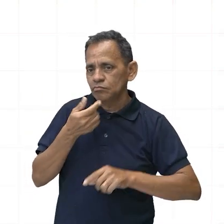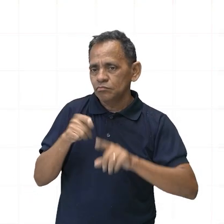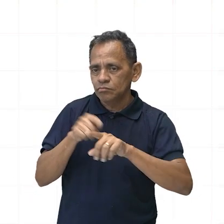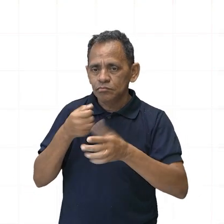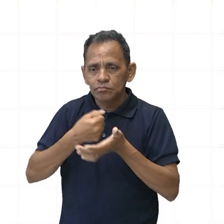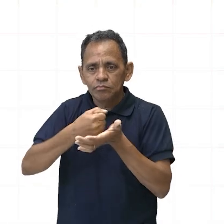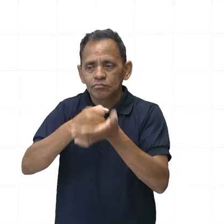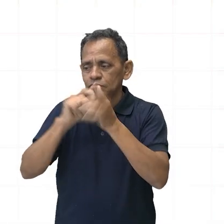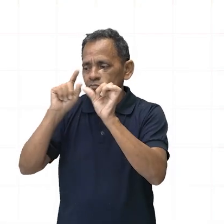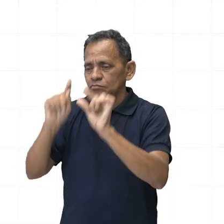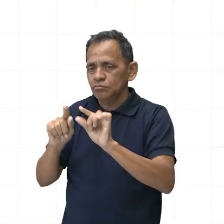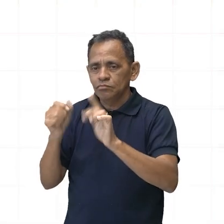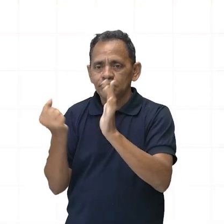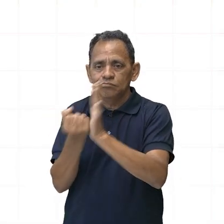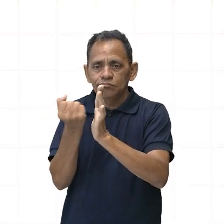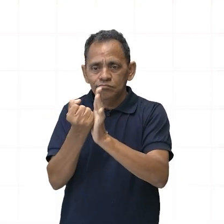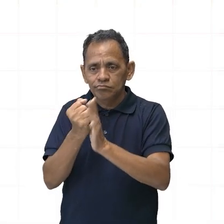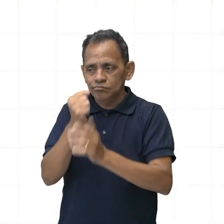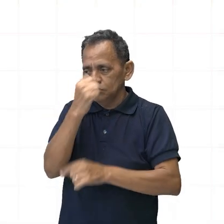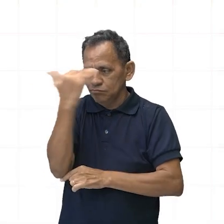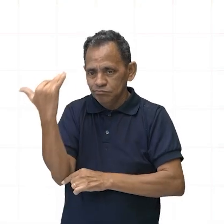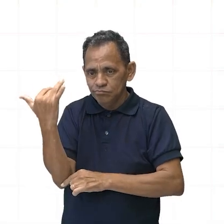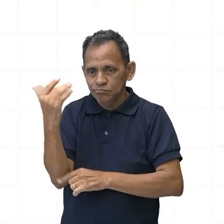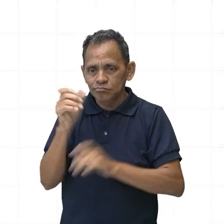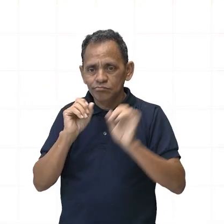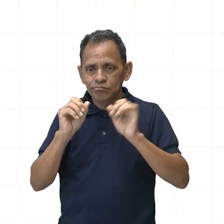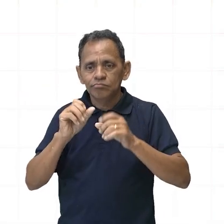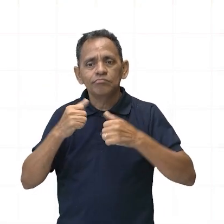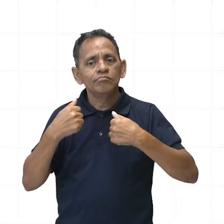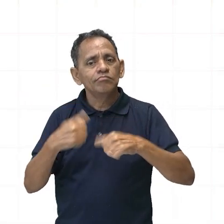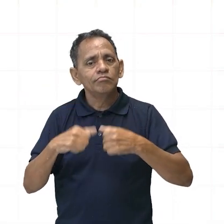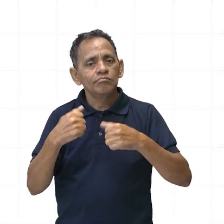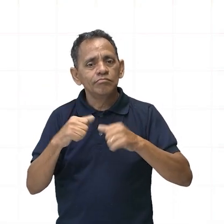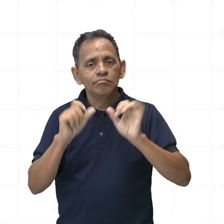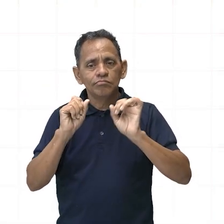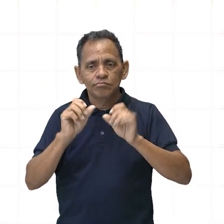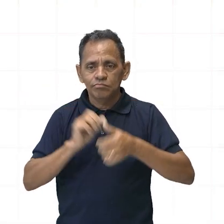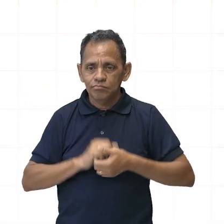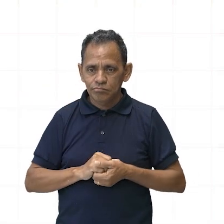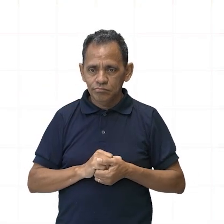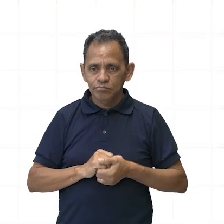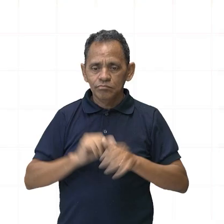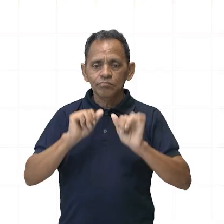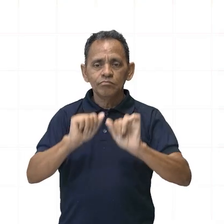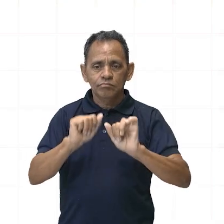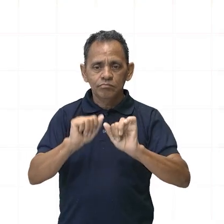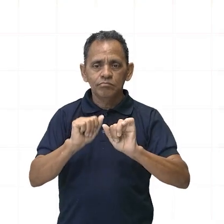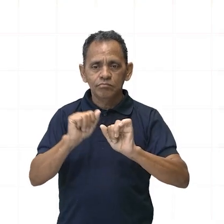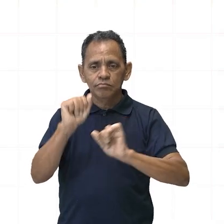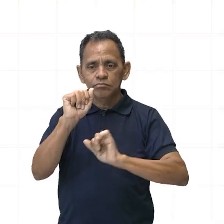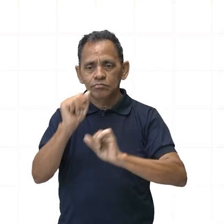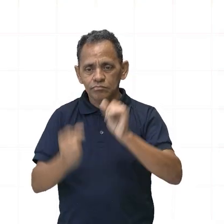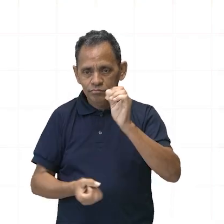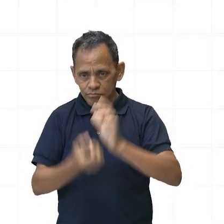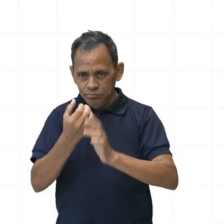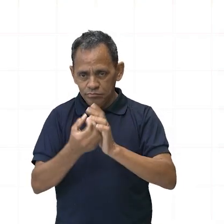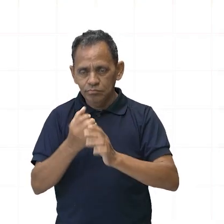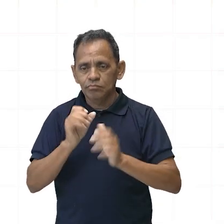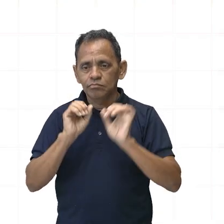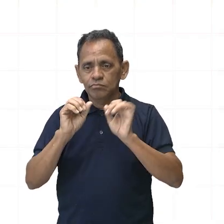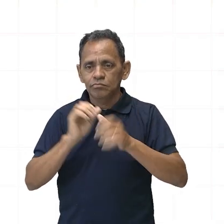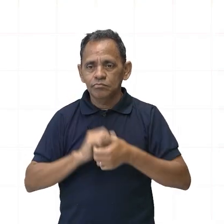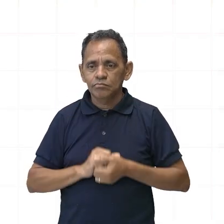a reduzir impactos ambientais que poderiam ser gerados. Então, uma agricultura de precisão,